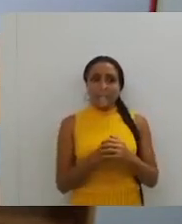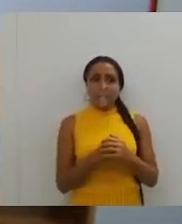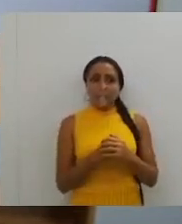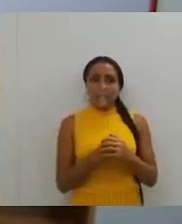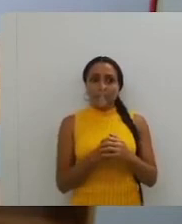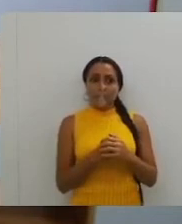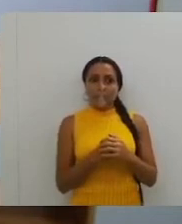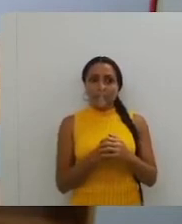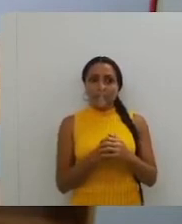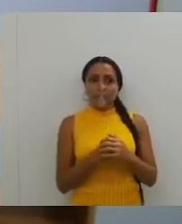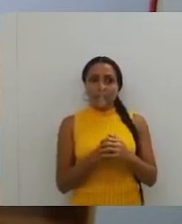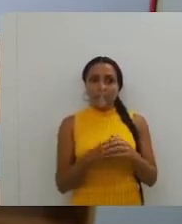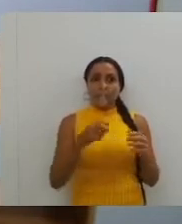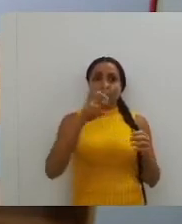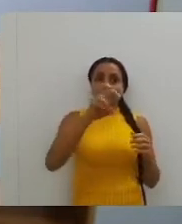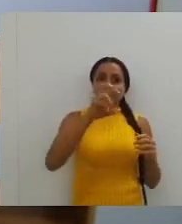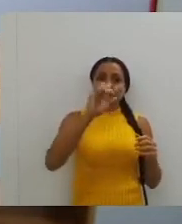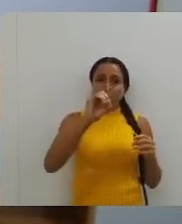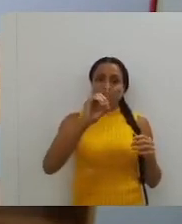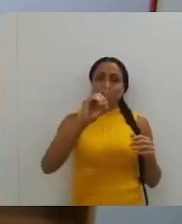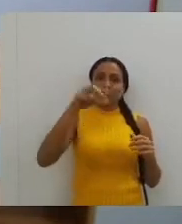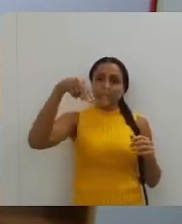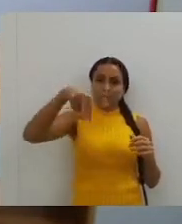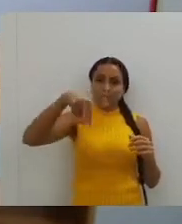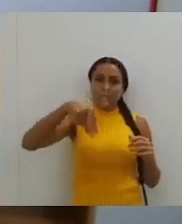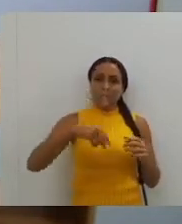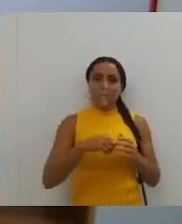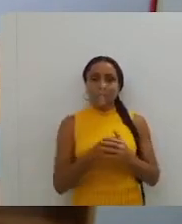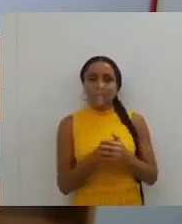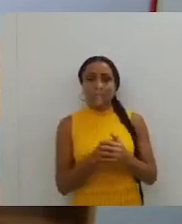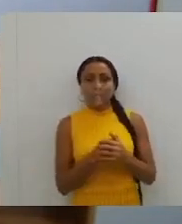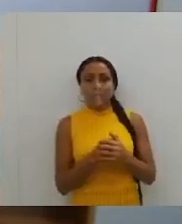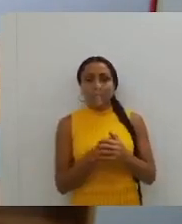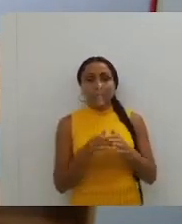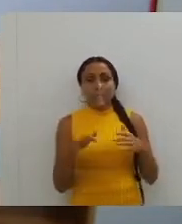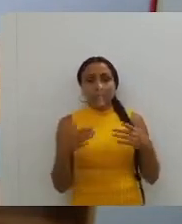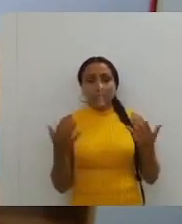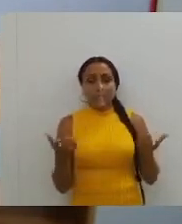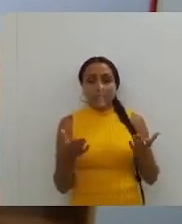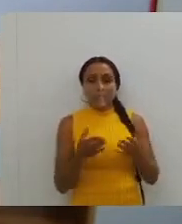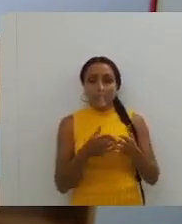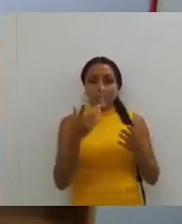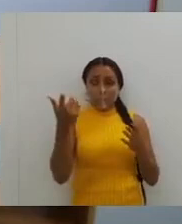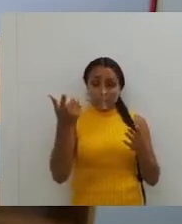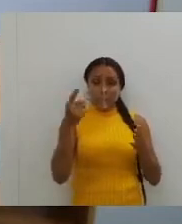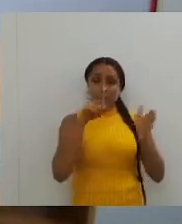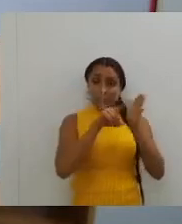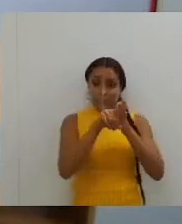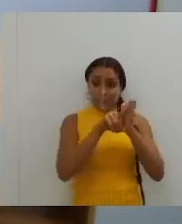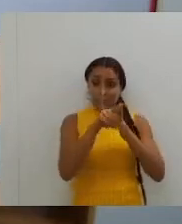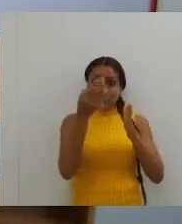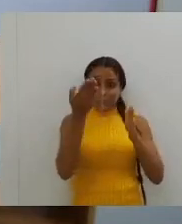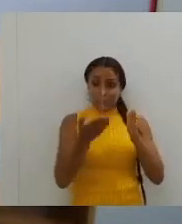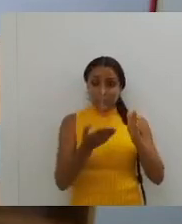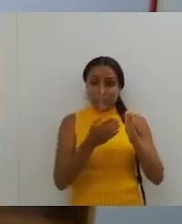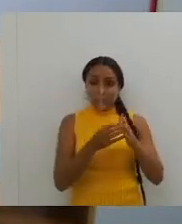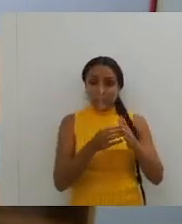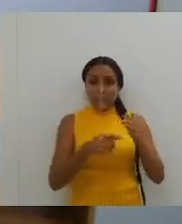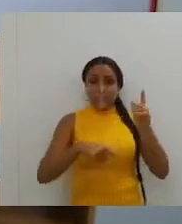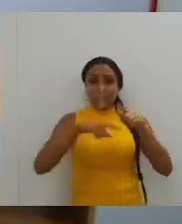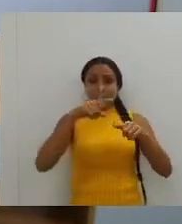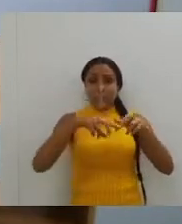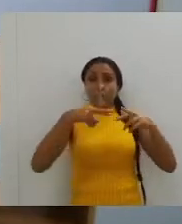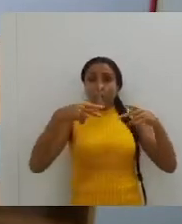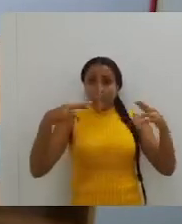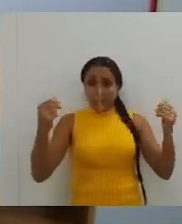dar uma tração na ordem de 50 newtons. Ou seja, nessa questão, o objeto